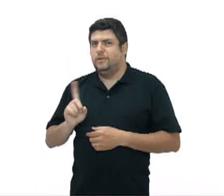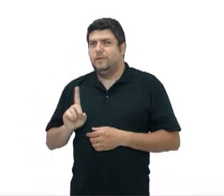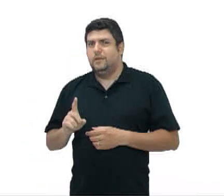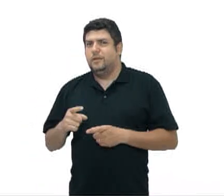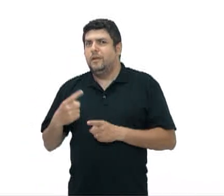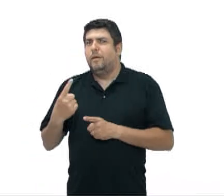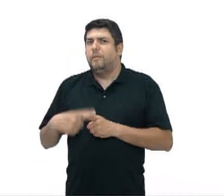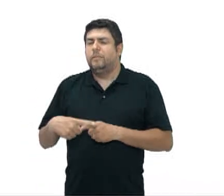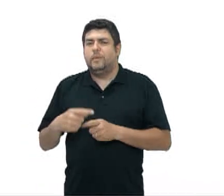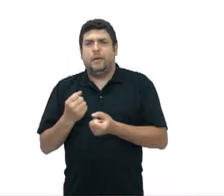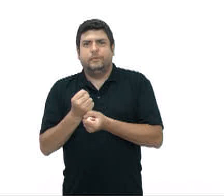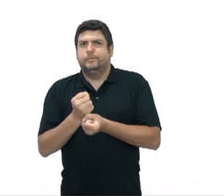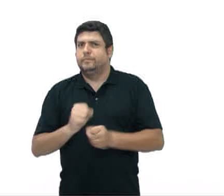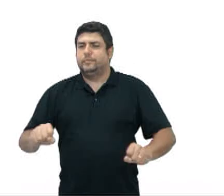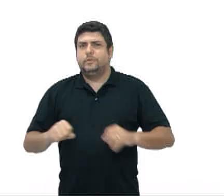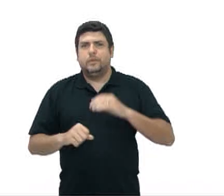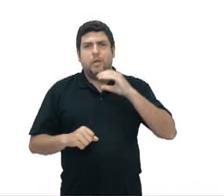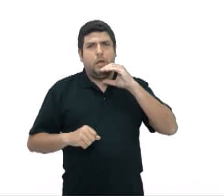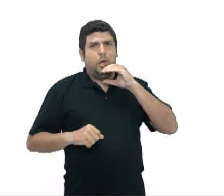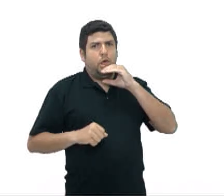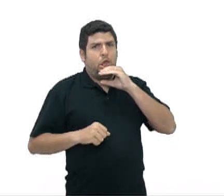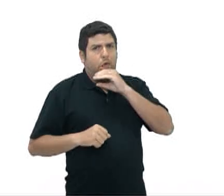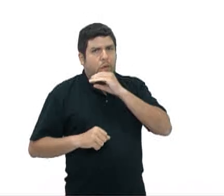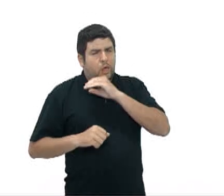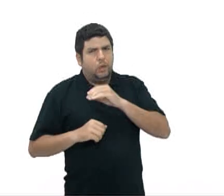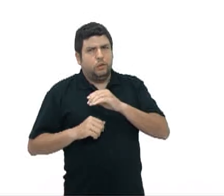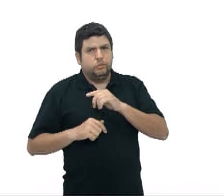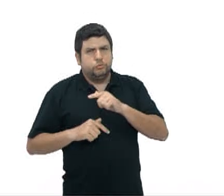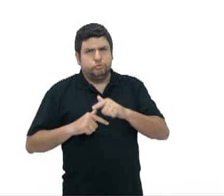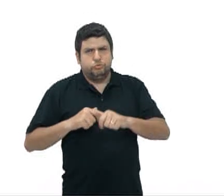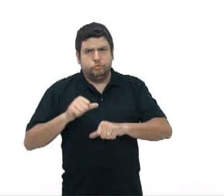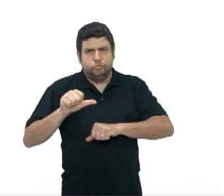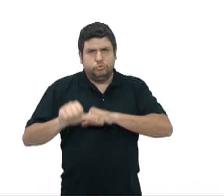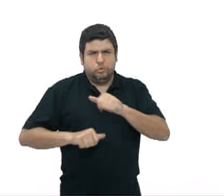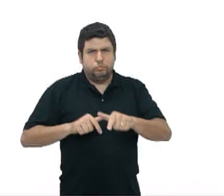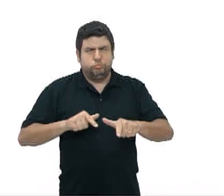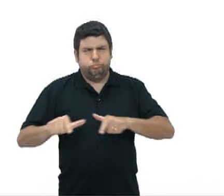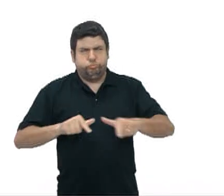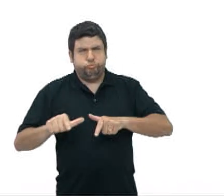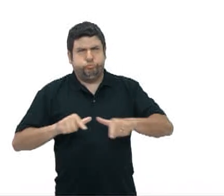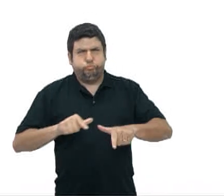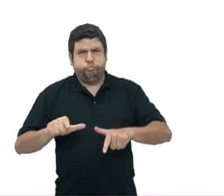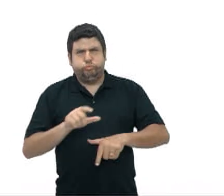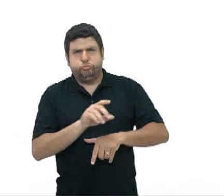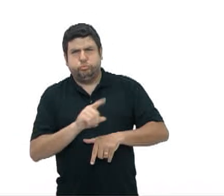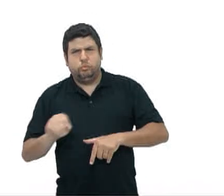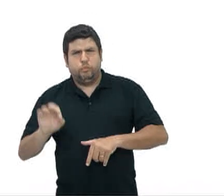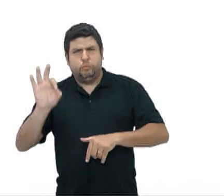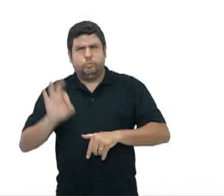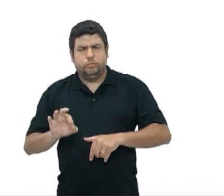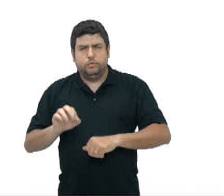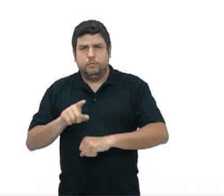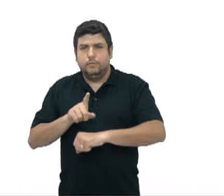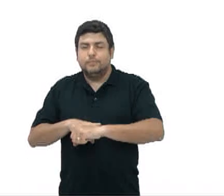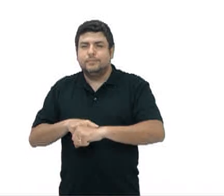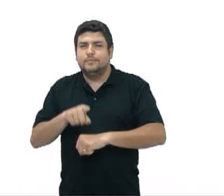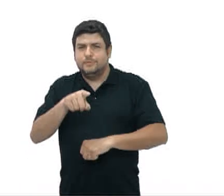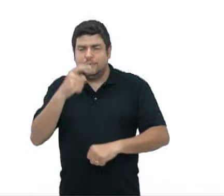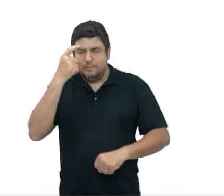situação é impossível de acordo com a segunda lei da termodinâmica. E um tempinho para vocês pensarem na